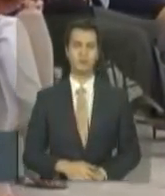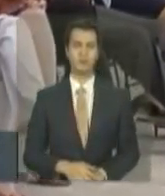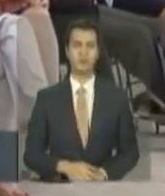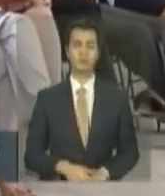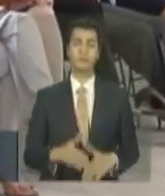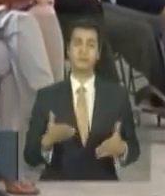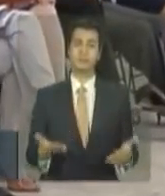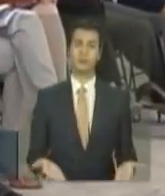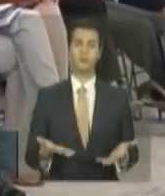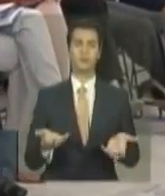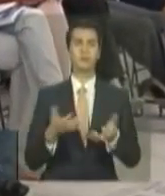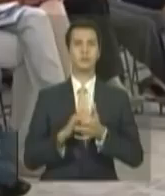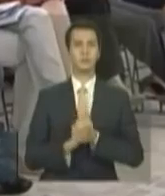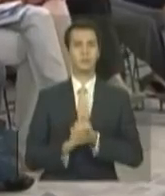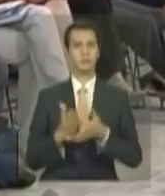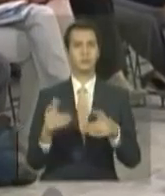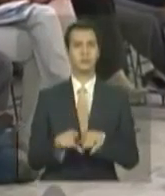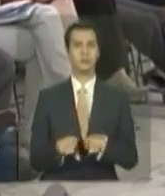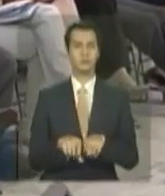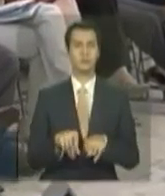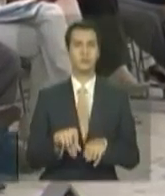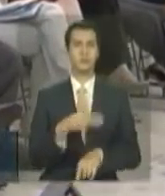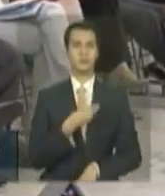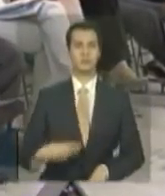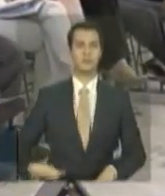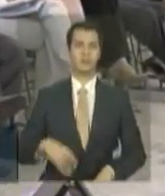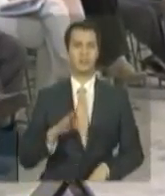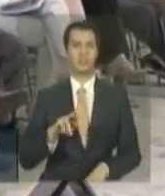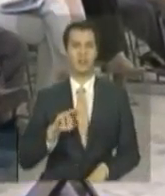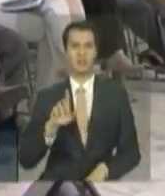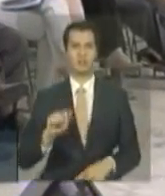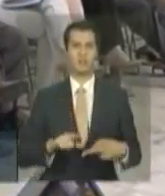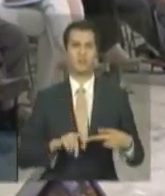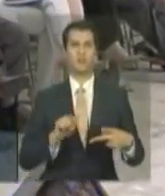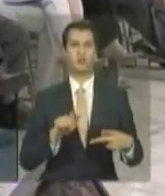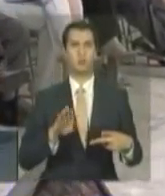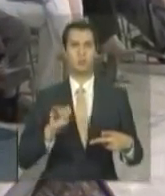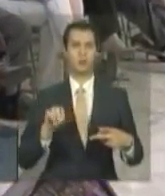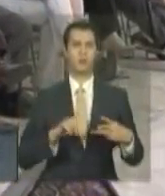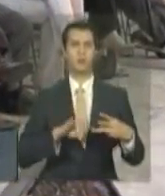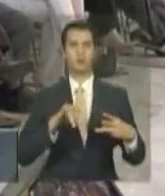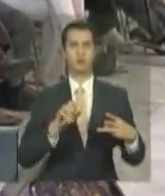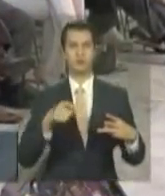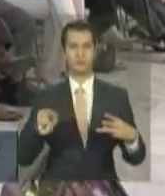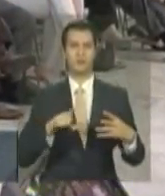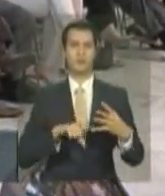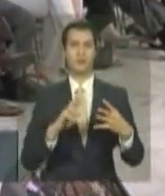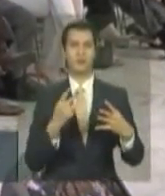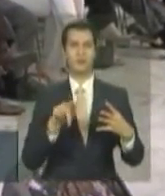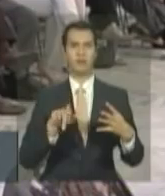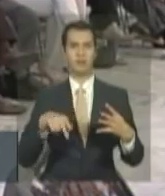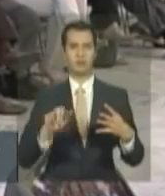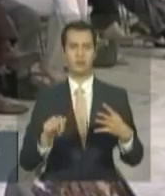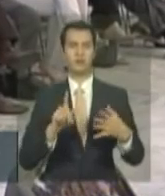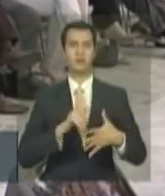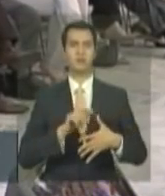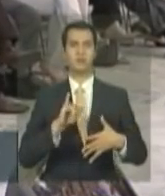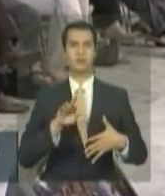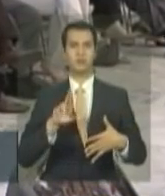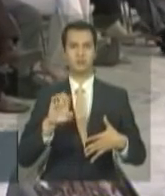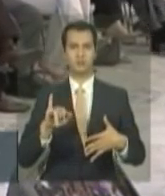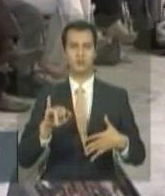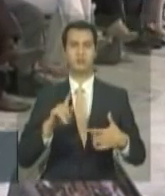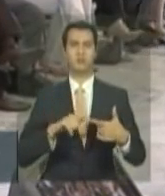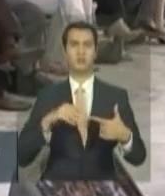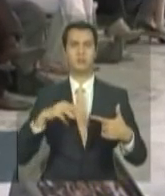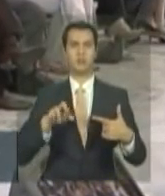então, também a Tereza Campelo, Gilberto Carvalho, José Elito, Helena Chagas, Irine Lopes